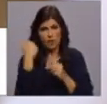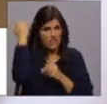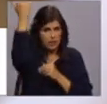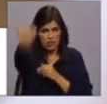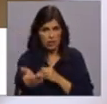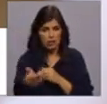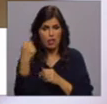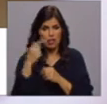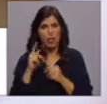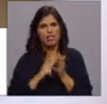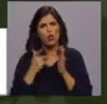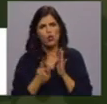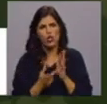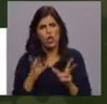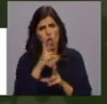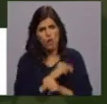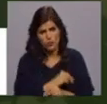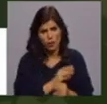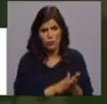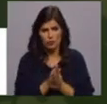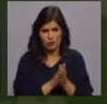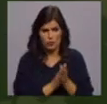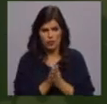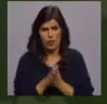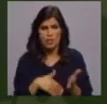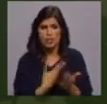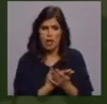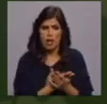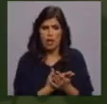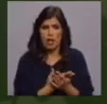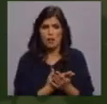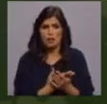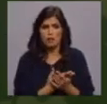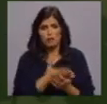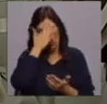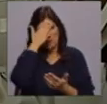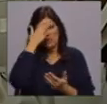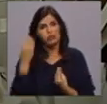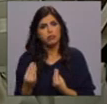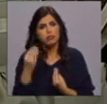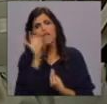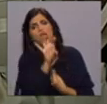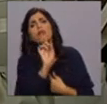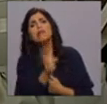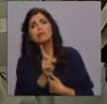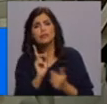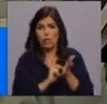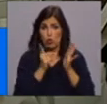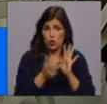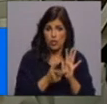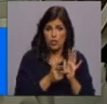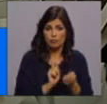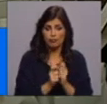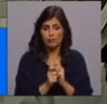um conjunto de tecnologias e que garantem essas competências, essas características. Tecnologia que se traduz